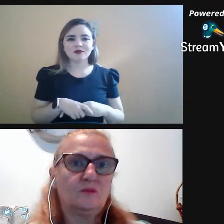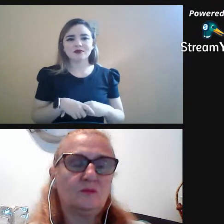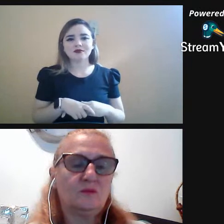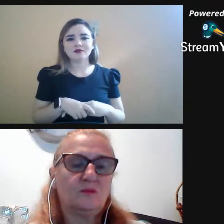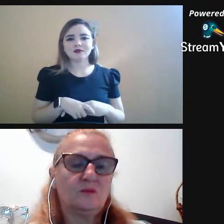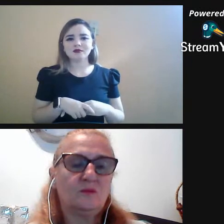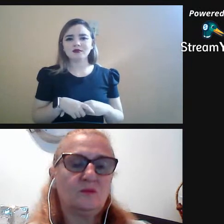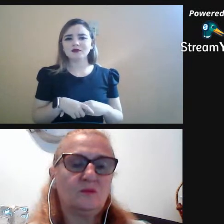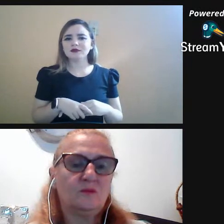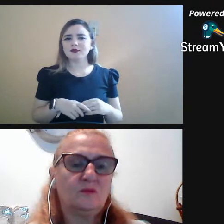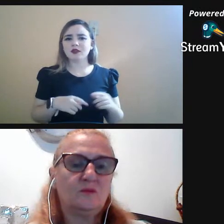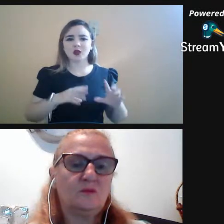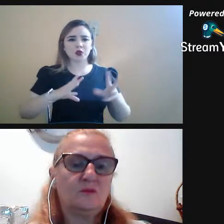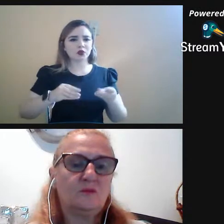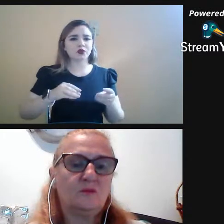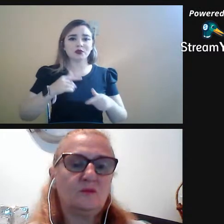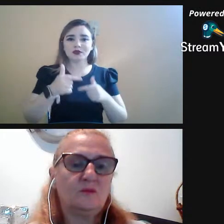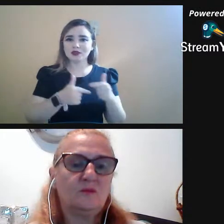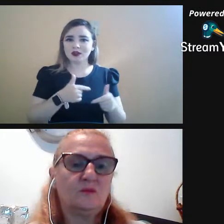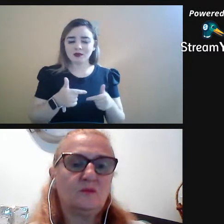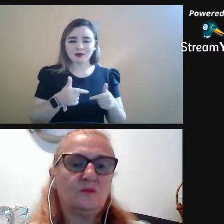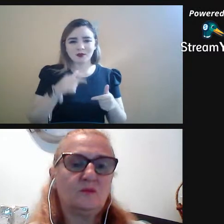todo esse trabalho resultou